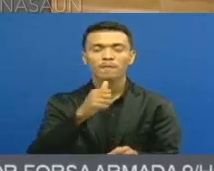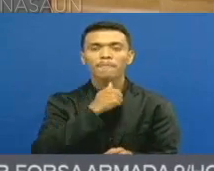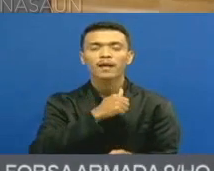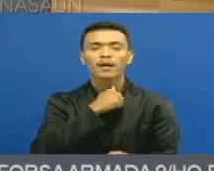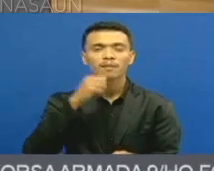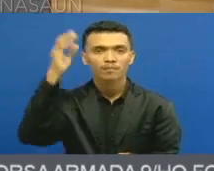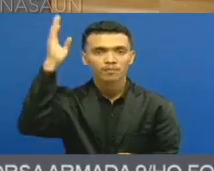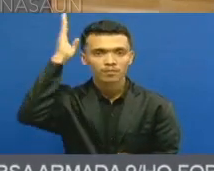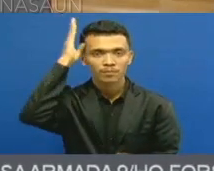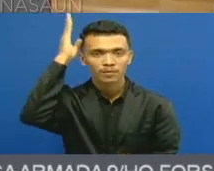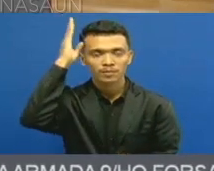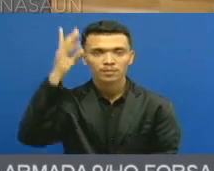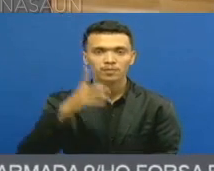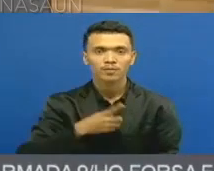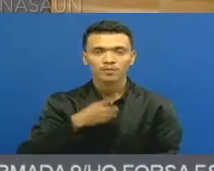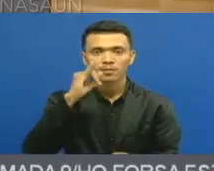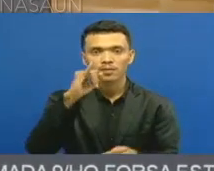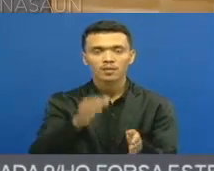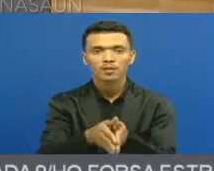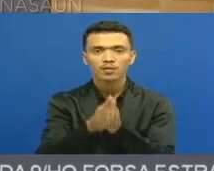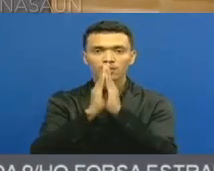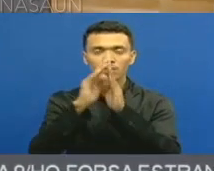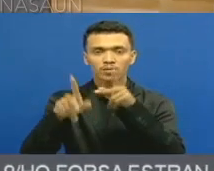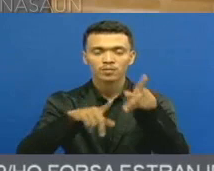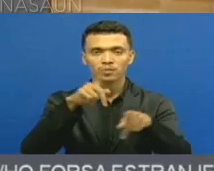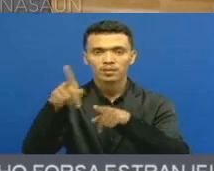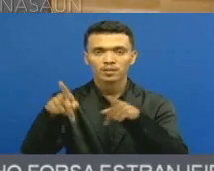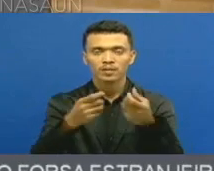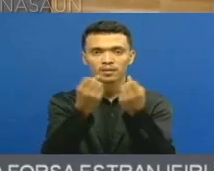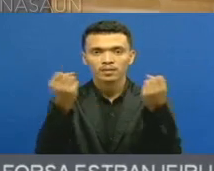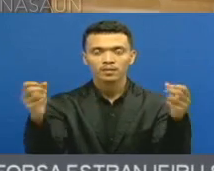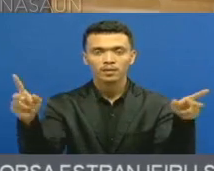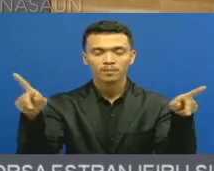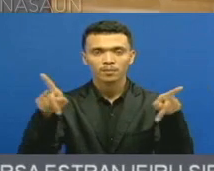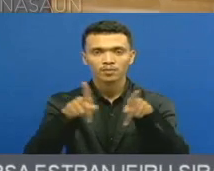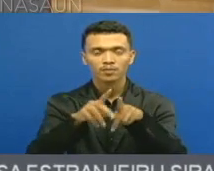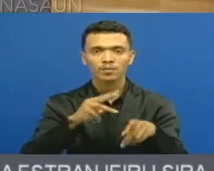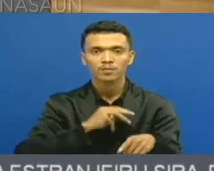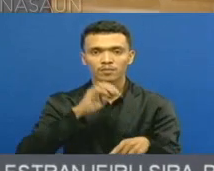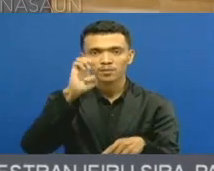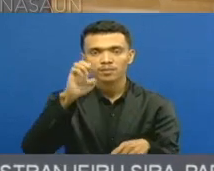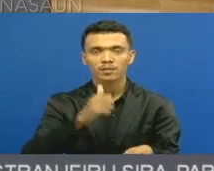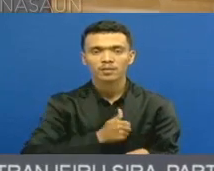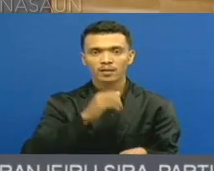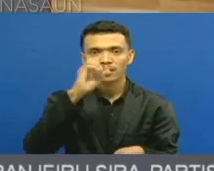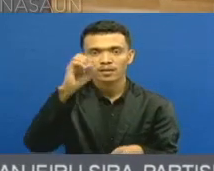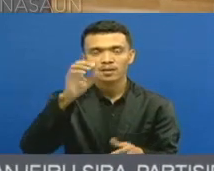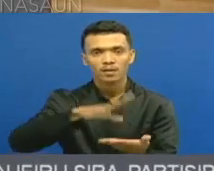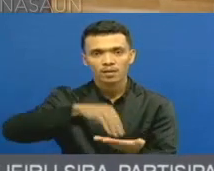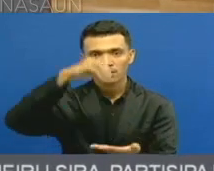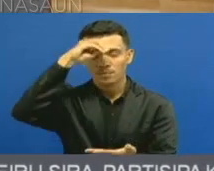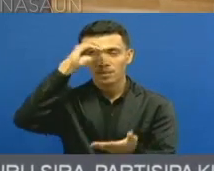Arcebispo Metropolitana Dili Husu Sarani Kirikoli Suku Manetu Postu Mobisti Ainaru Atu Aprende